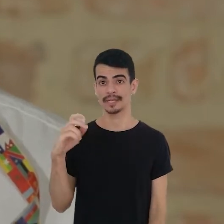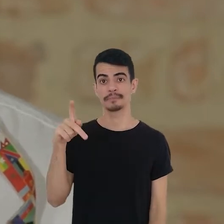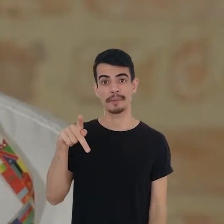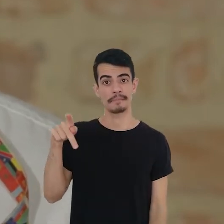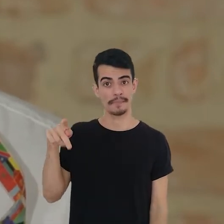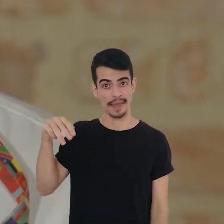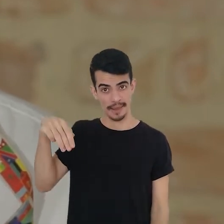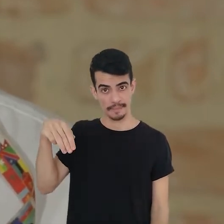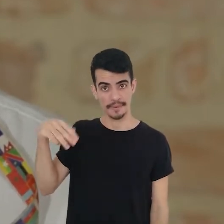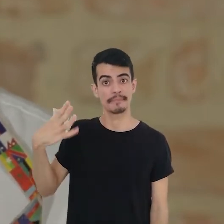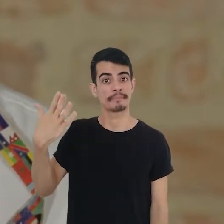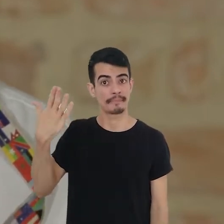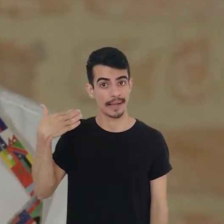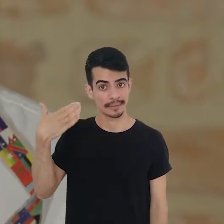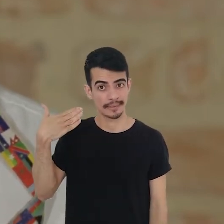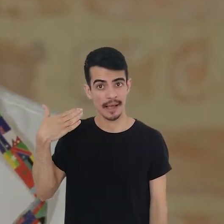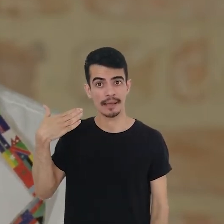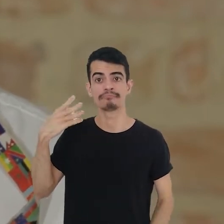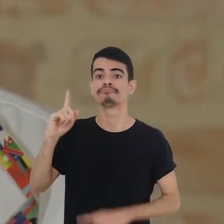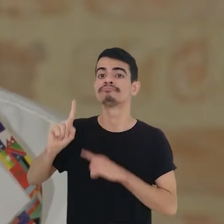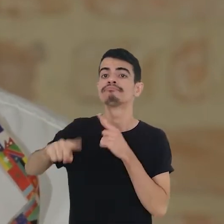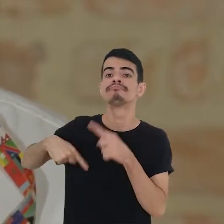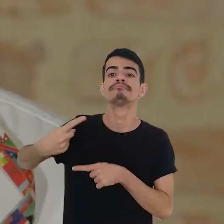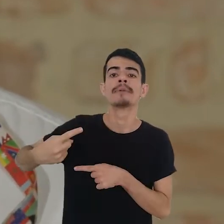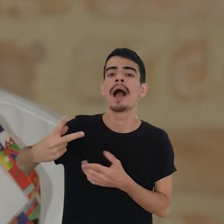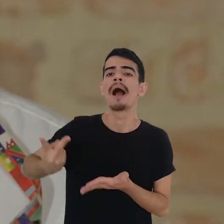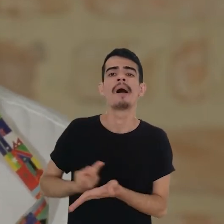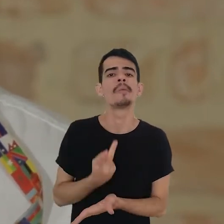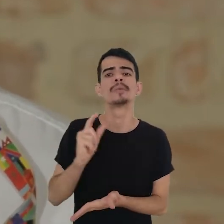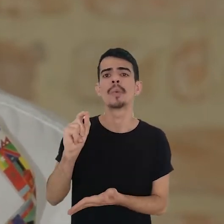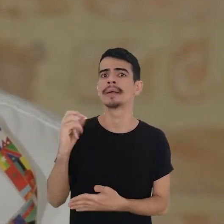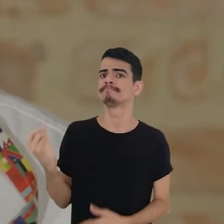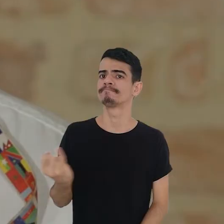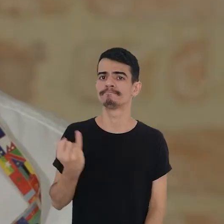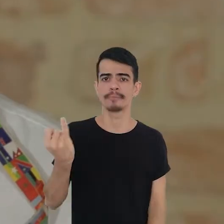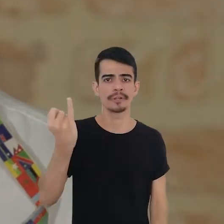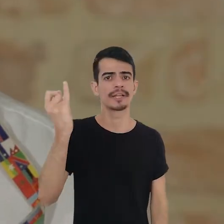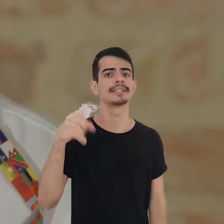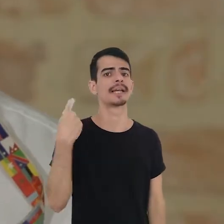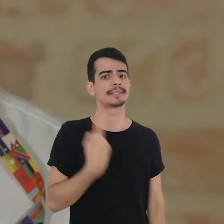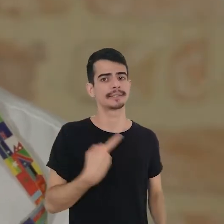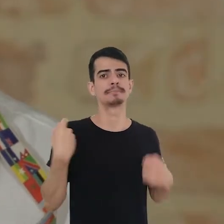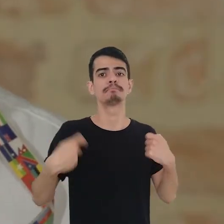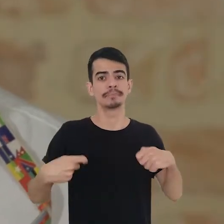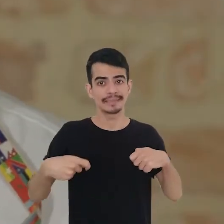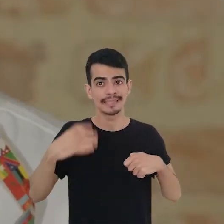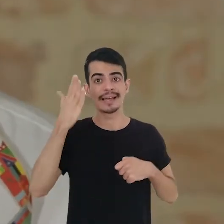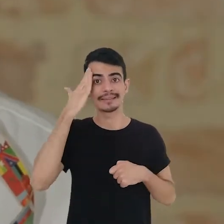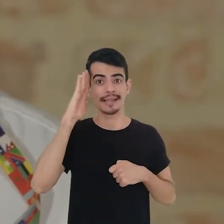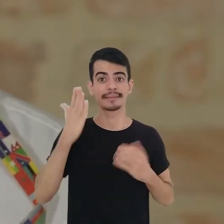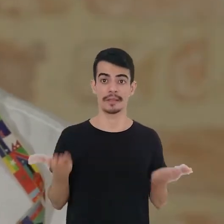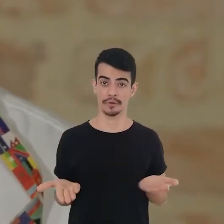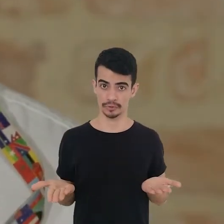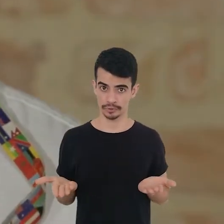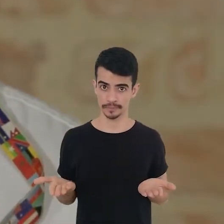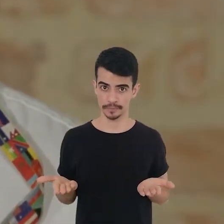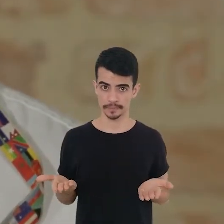nós observamos no passado, ele levou a algo muito importante que precisamos considerar